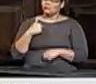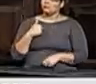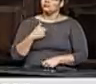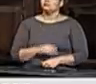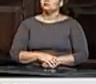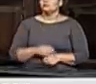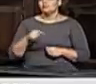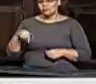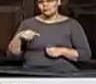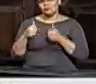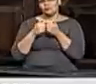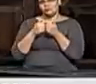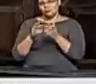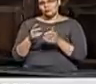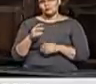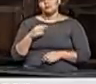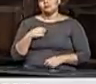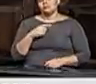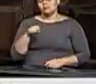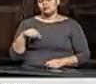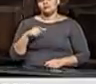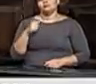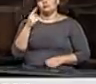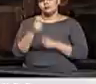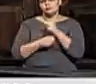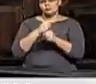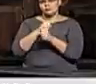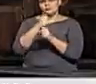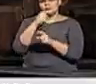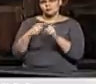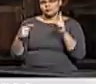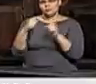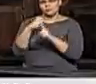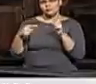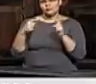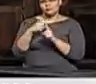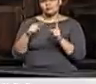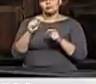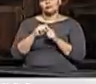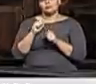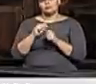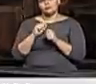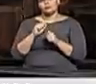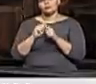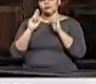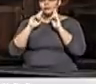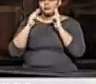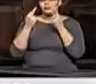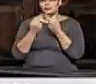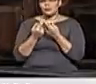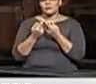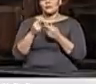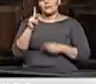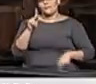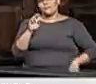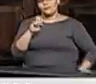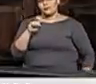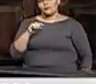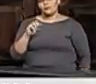Nós passamos mais de um ano e meio, presidente, fazendo reunião com o